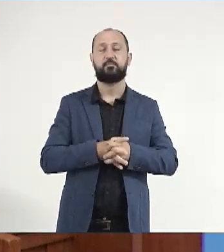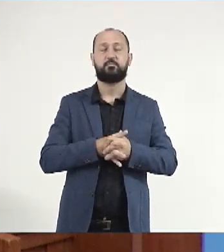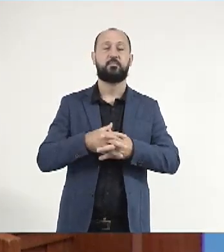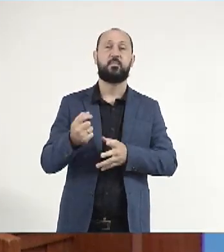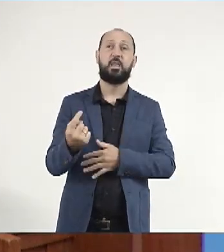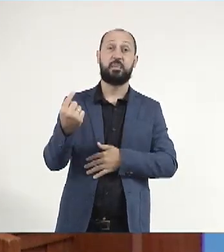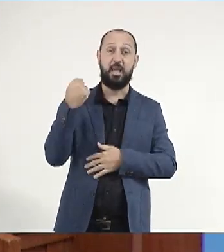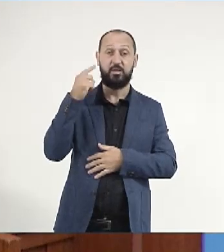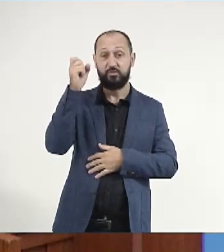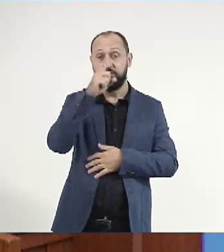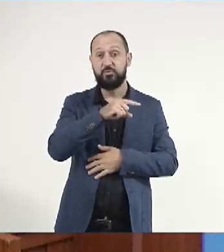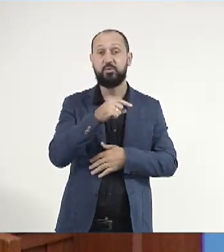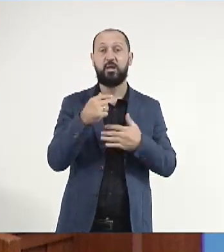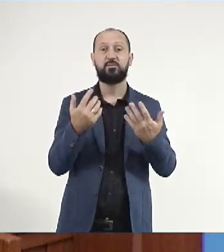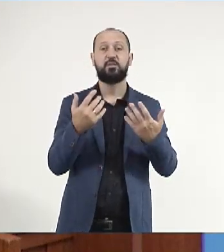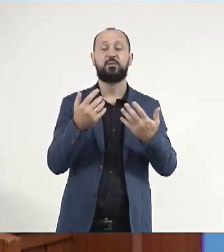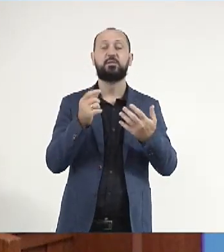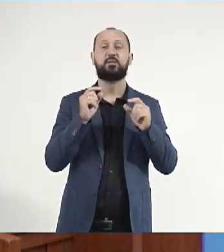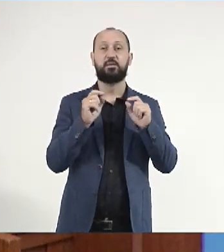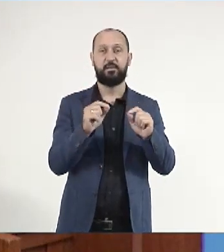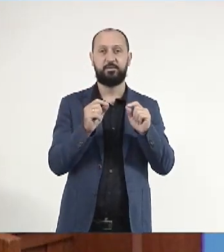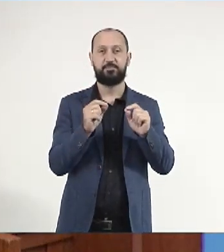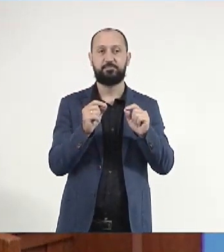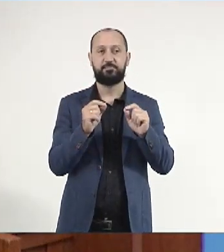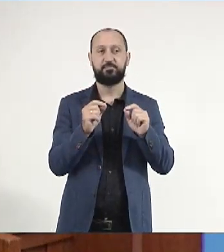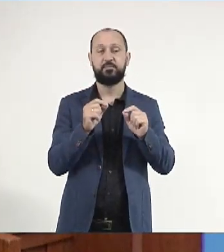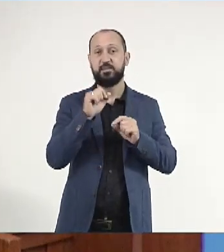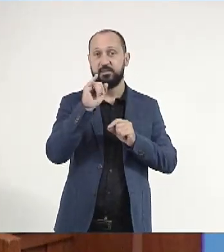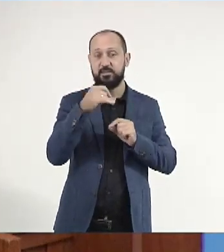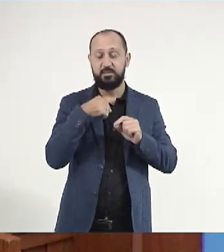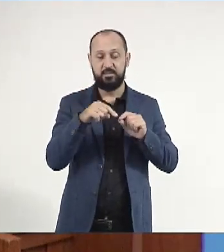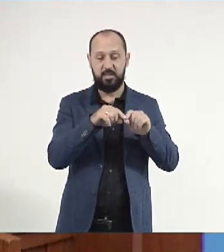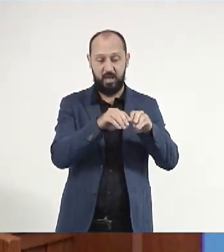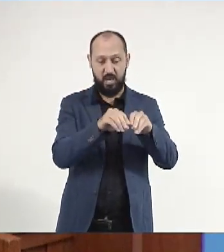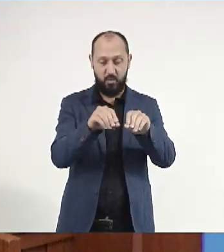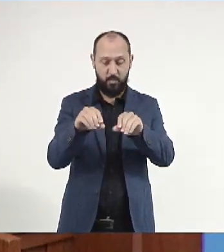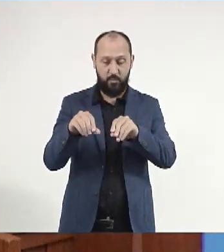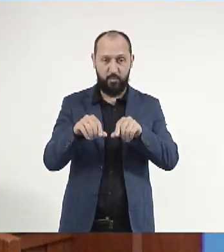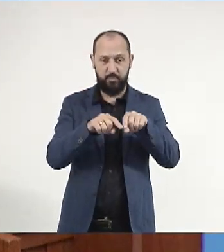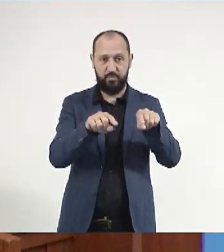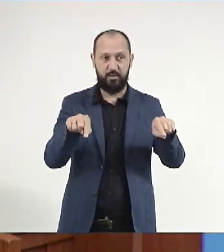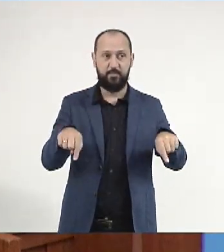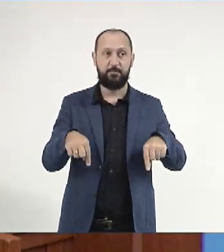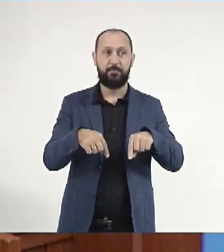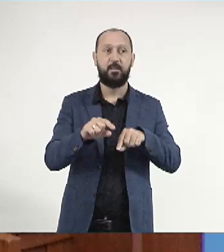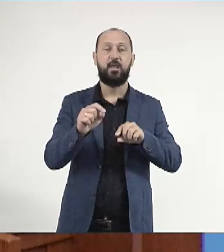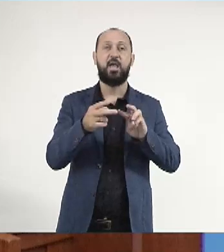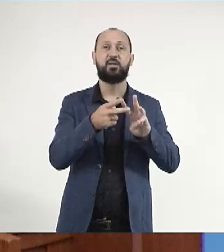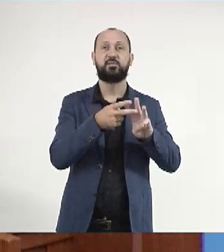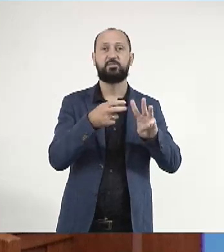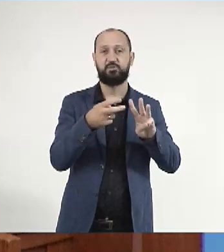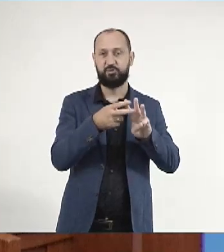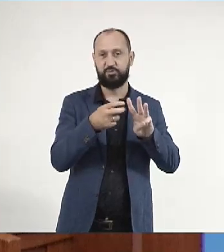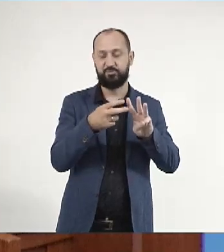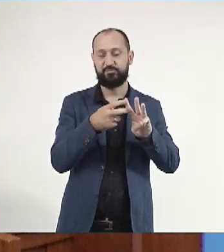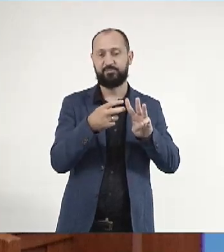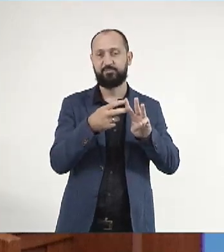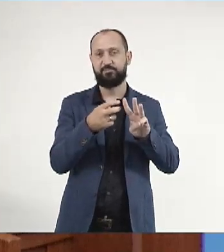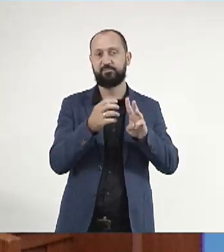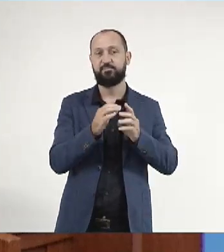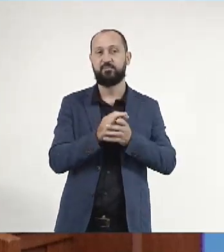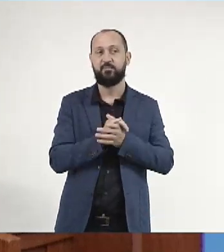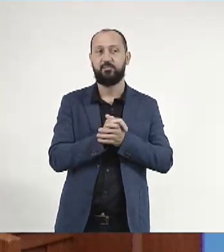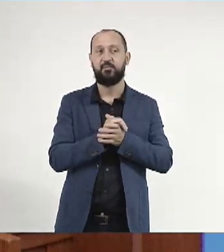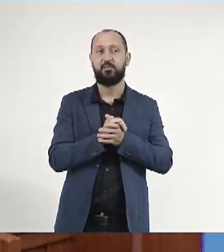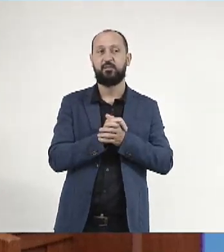a grande dificuldade era que, se uma terra ela é considerada terra indígena,